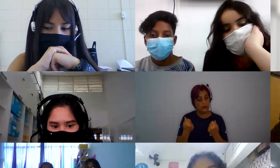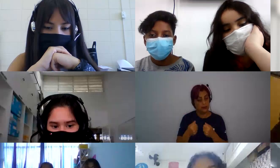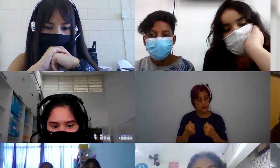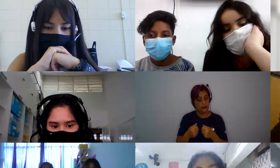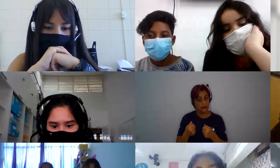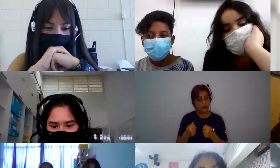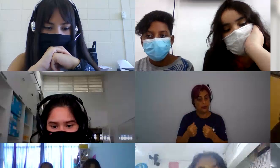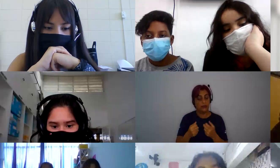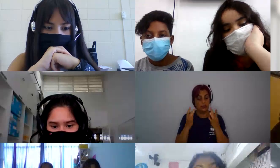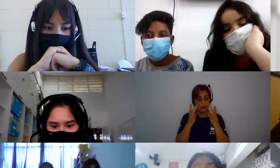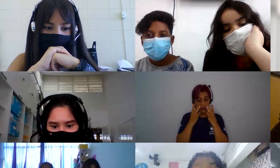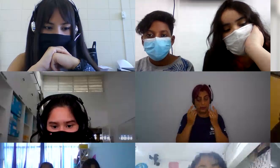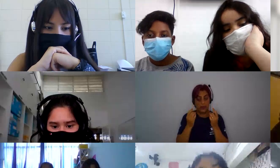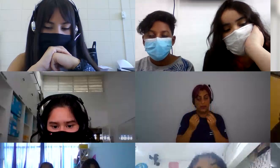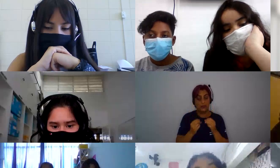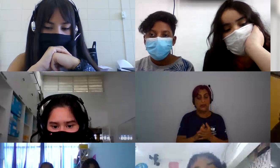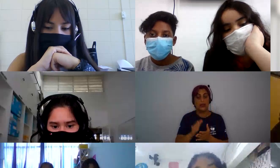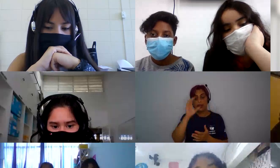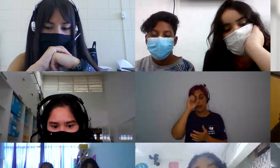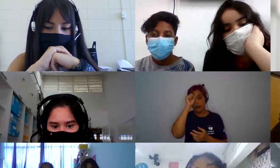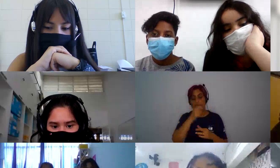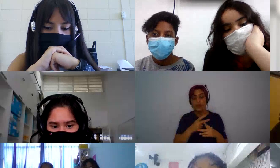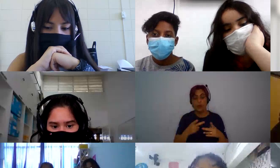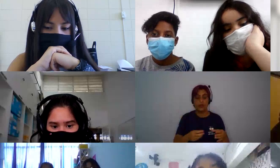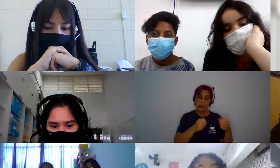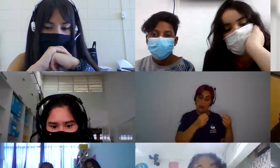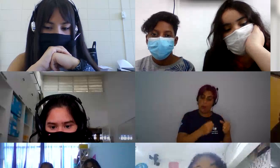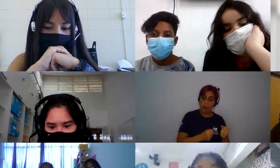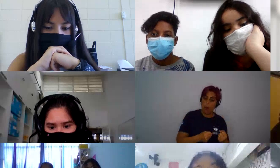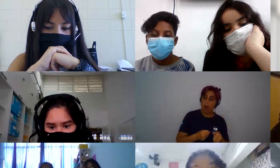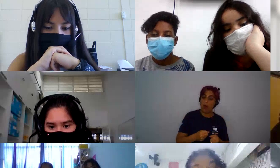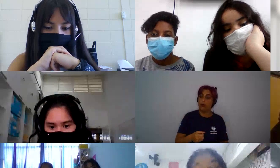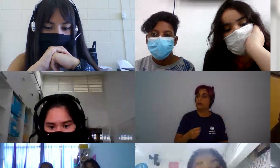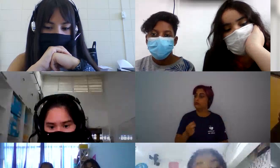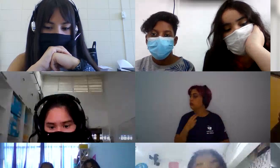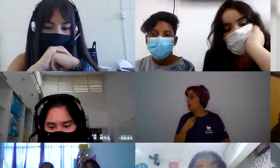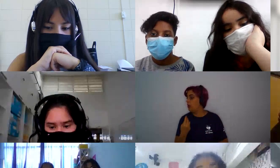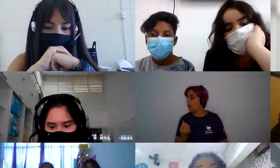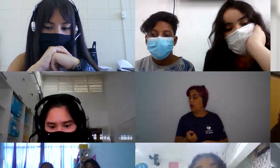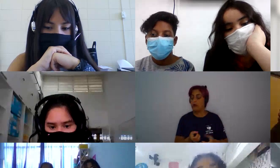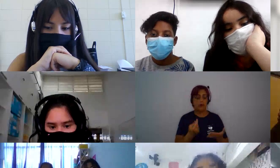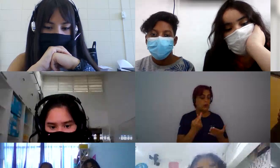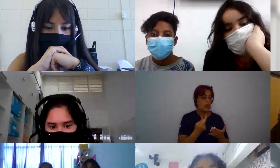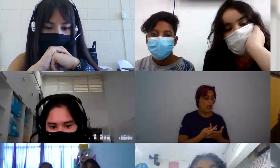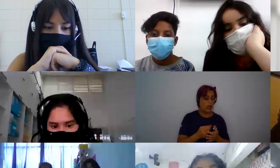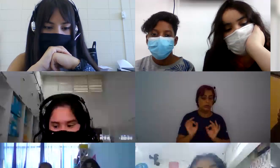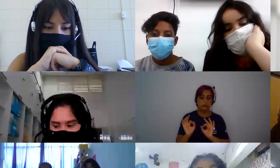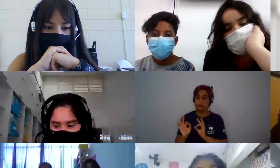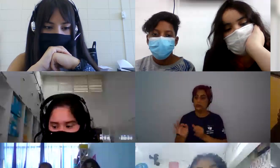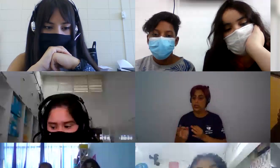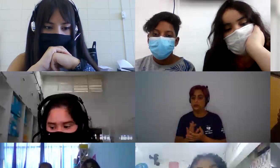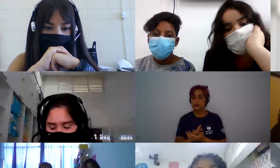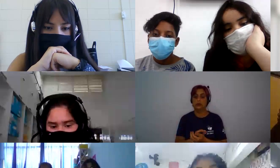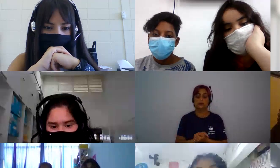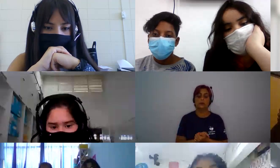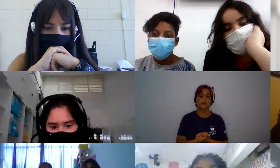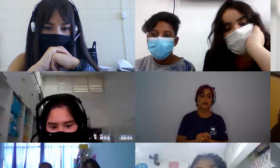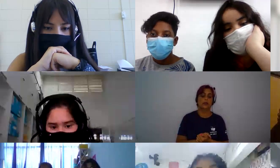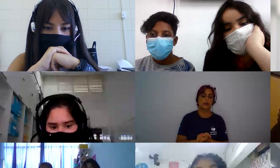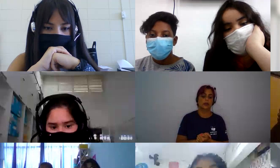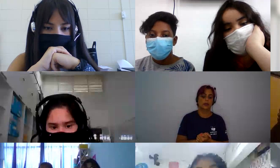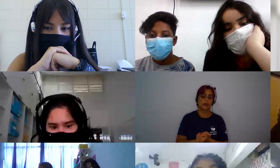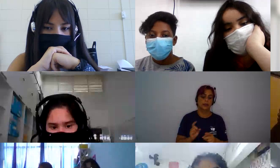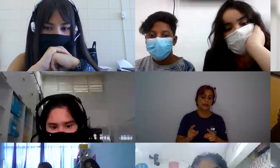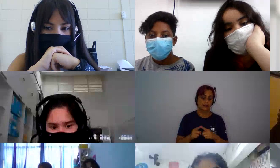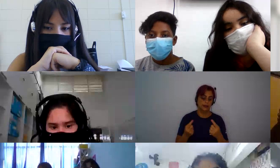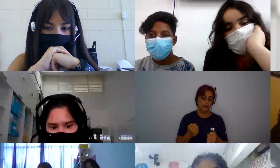que podem ou não podem, que deveria ou não deveria, que é bom, que não é, que é certo ou errado. Então, assim, por